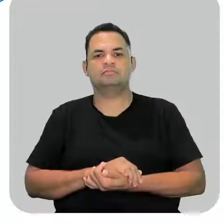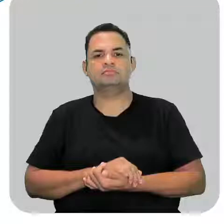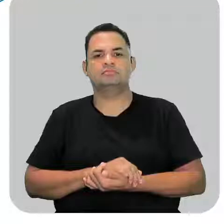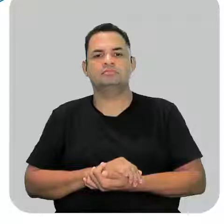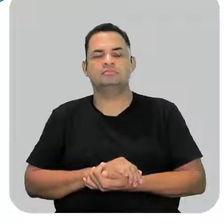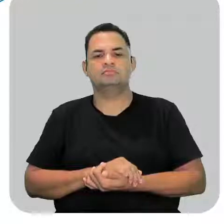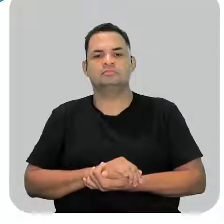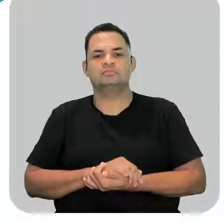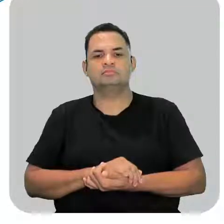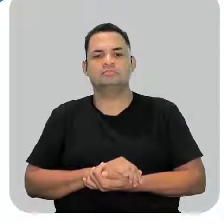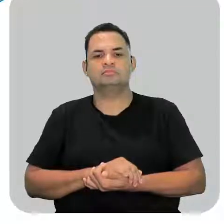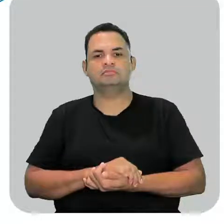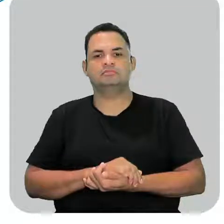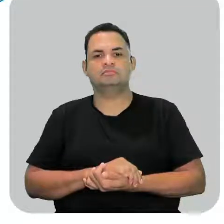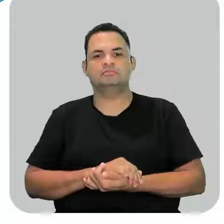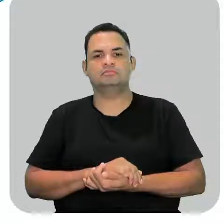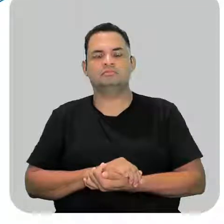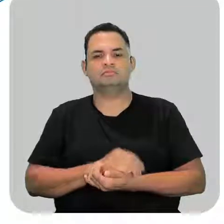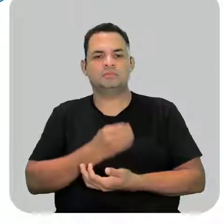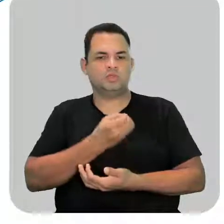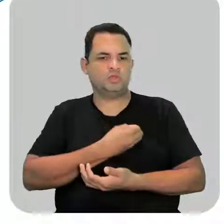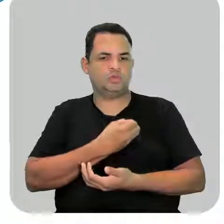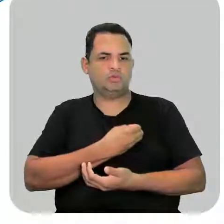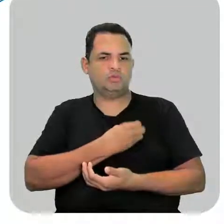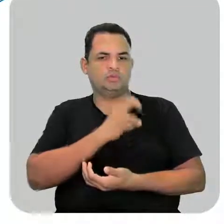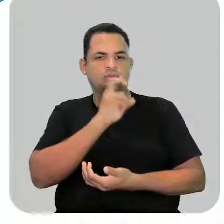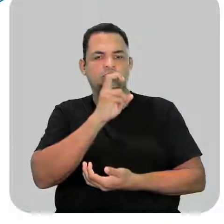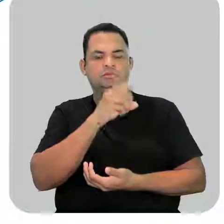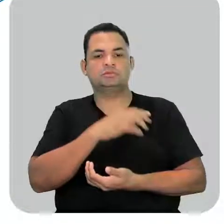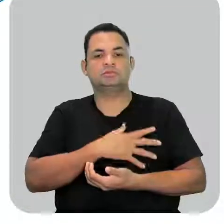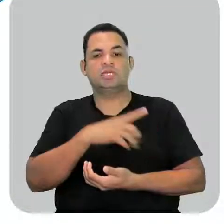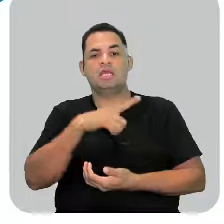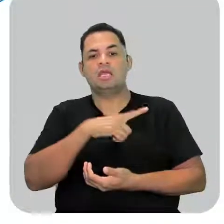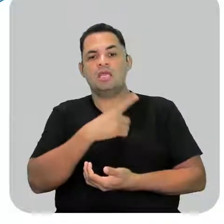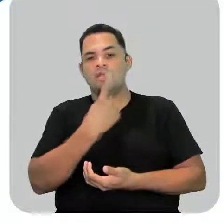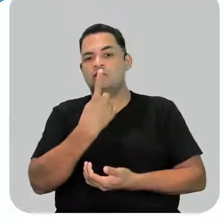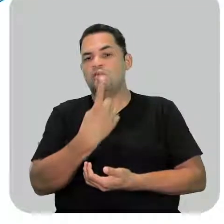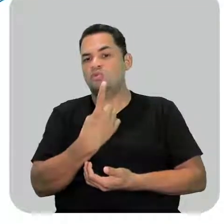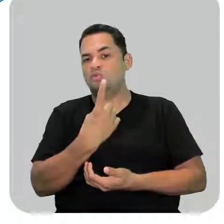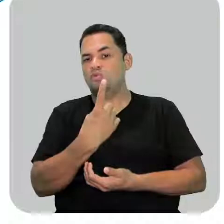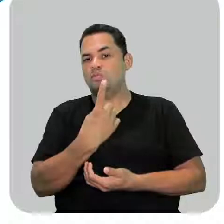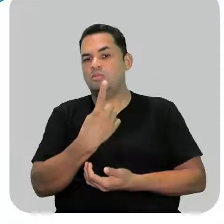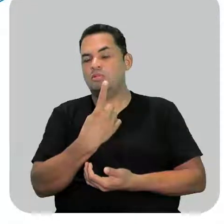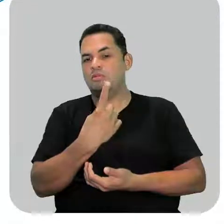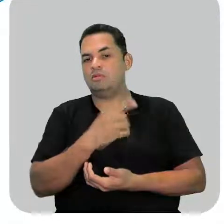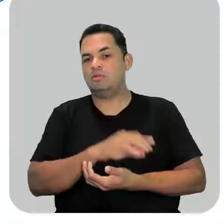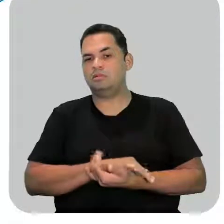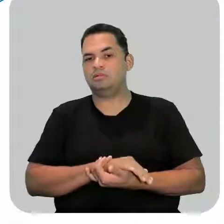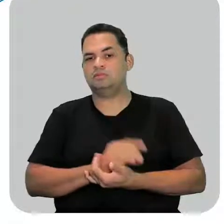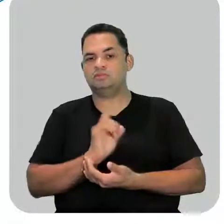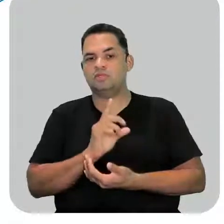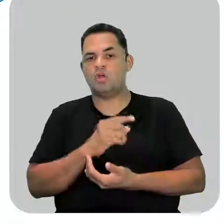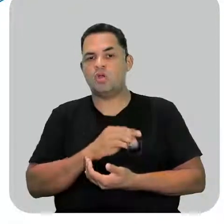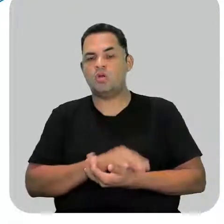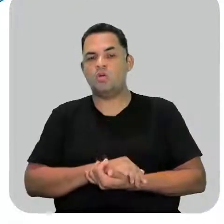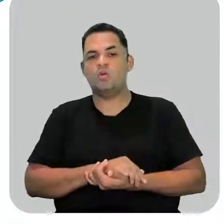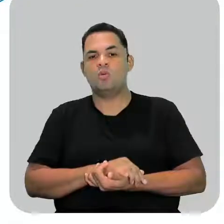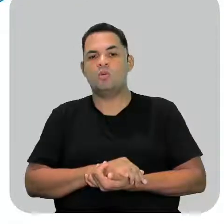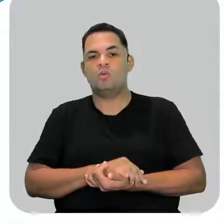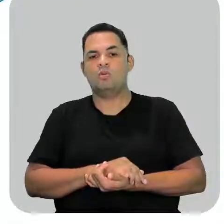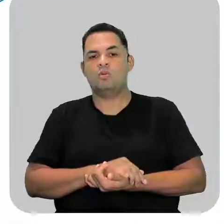seja, 2 hidrogênios. E o carbono número 5 tem apenas uma ligação com o carbono 4, então, para ele